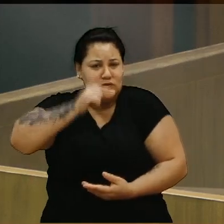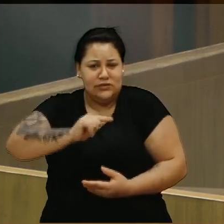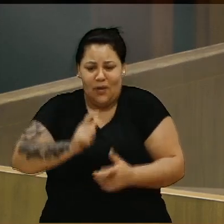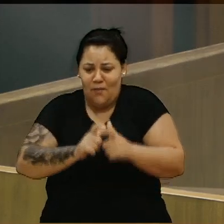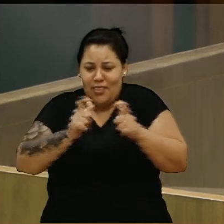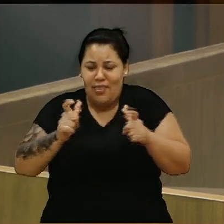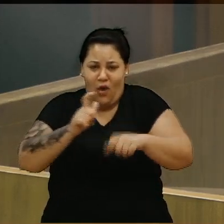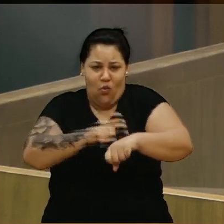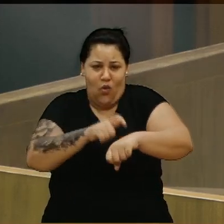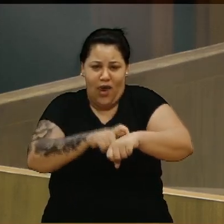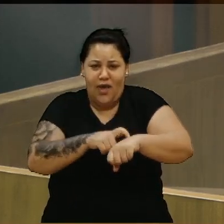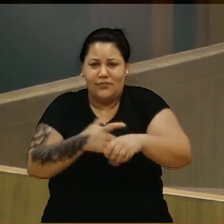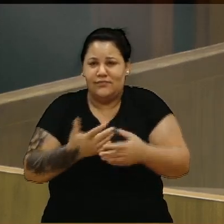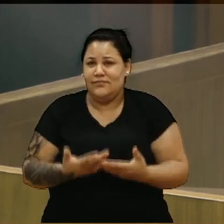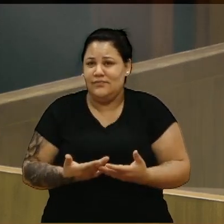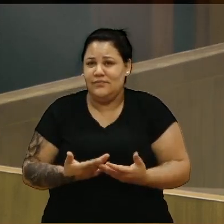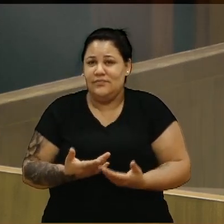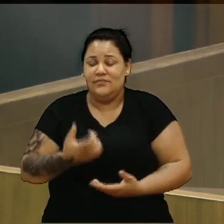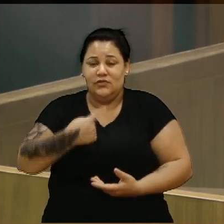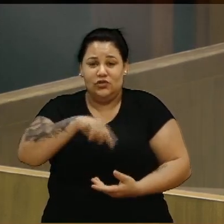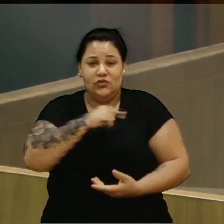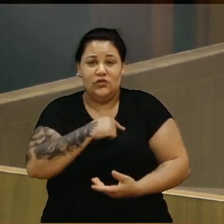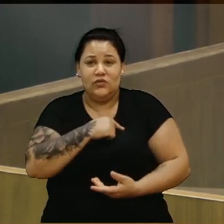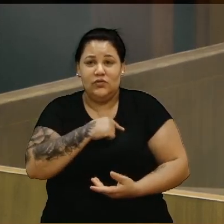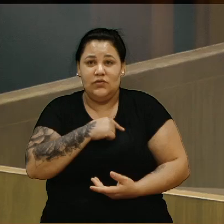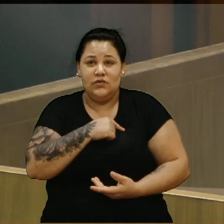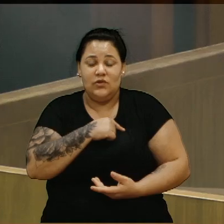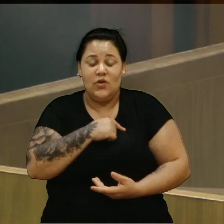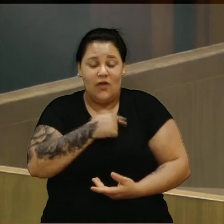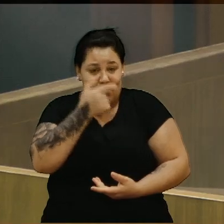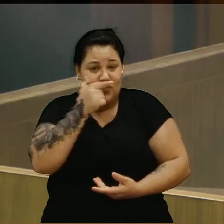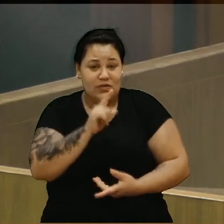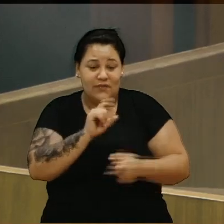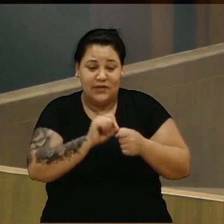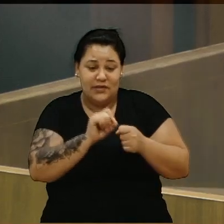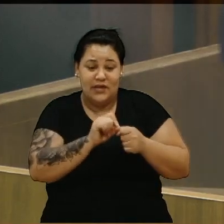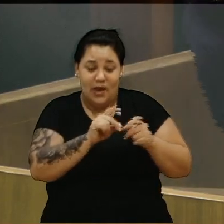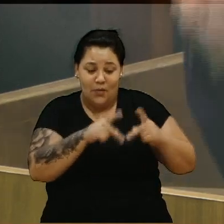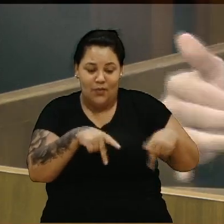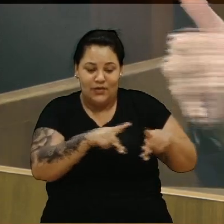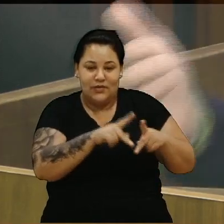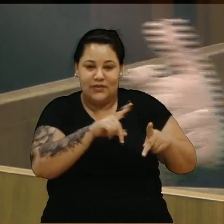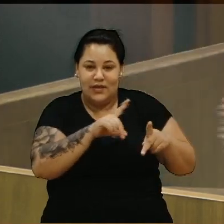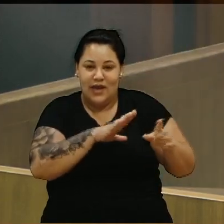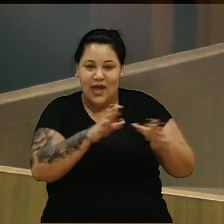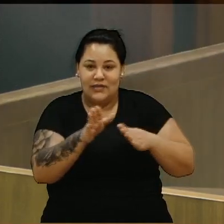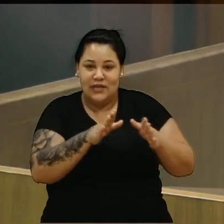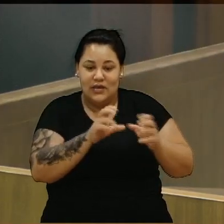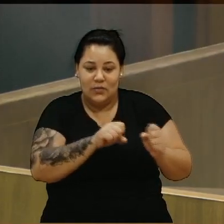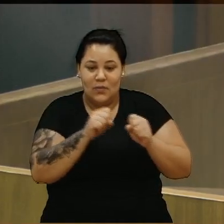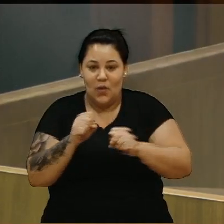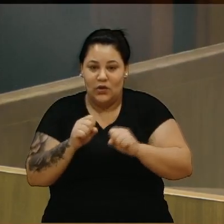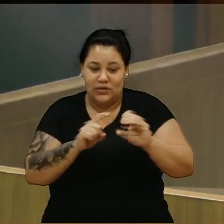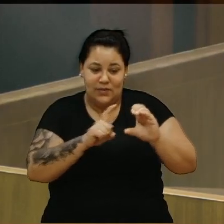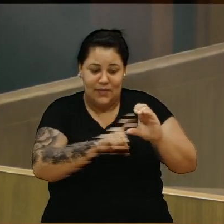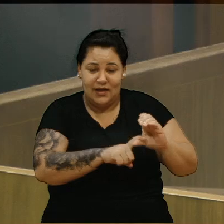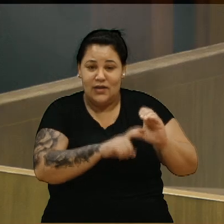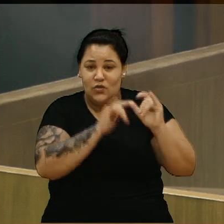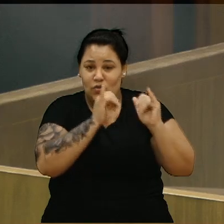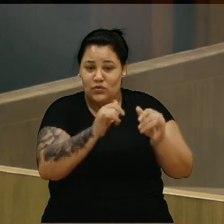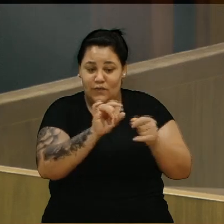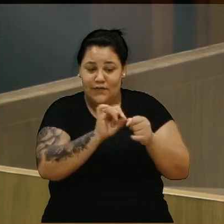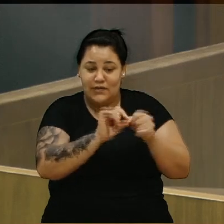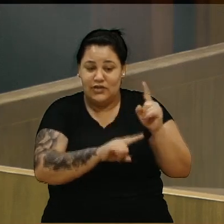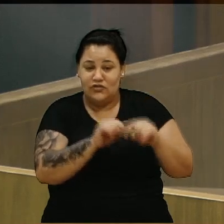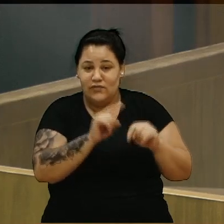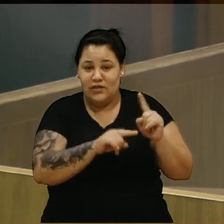de ônibus? A gente vai conseguir fazer com que a nossa população tenha acesso e possa depender do ônibus para fazer as suas tarefas do dia a dia?